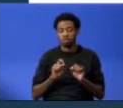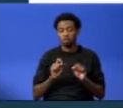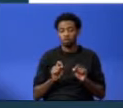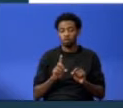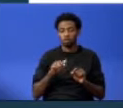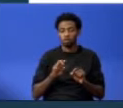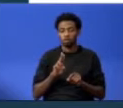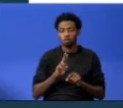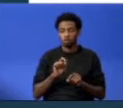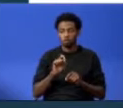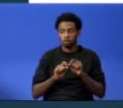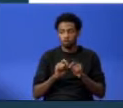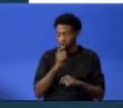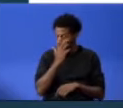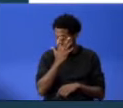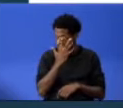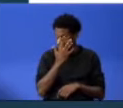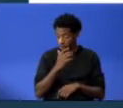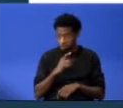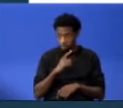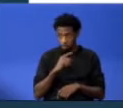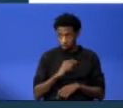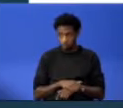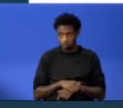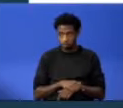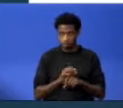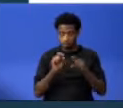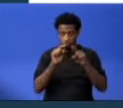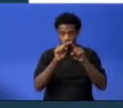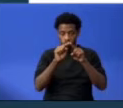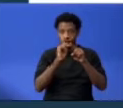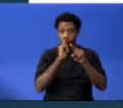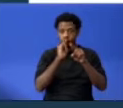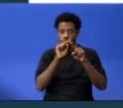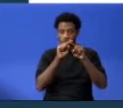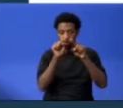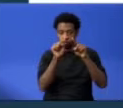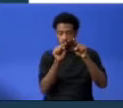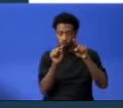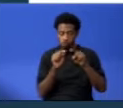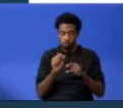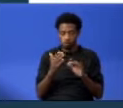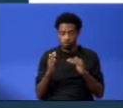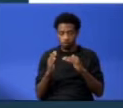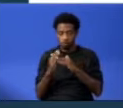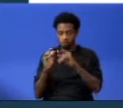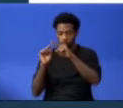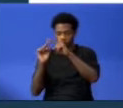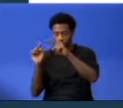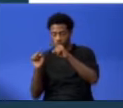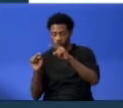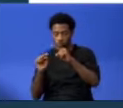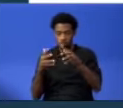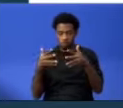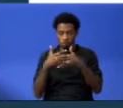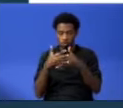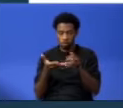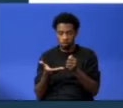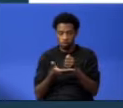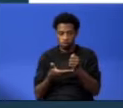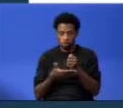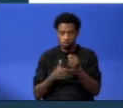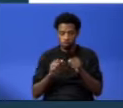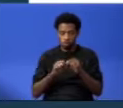um disco Z até o outro disco Z. Então, toda a estrutura de ligação, né, que a gente tem na estrutura